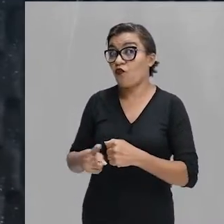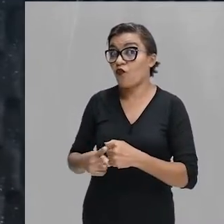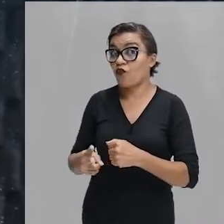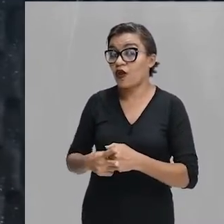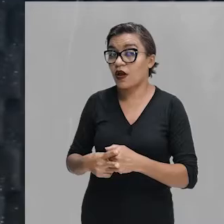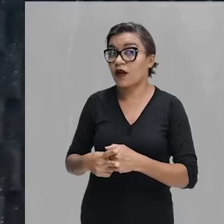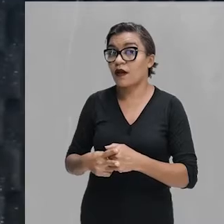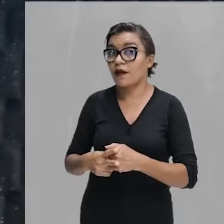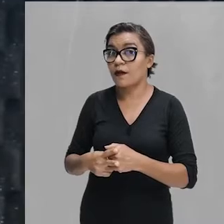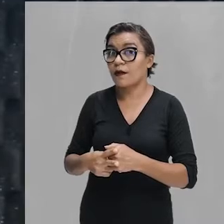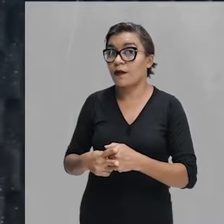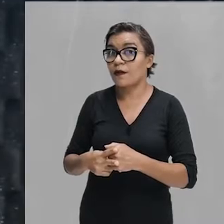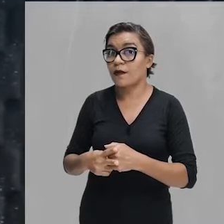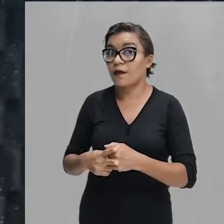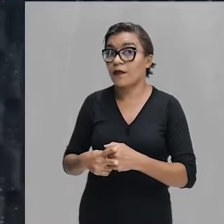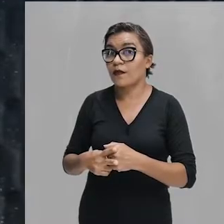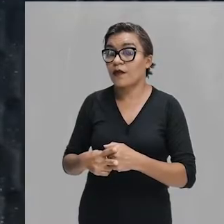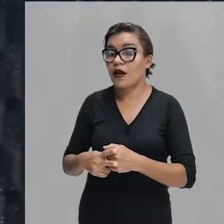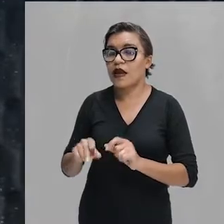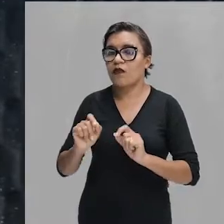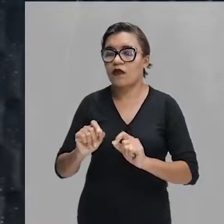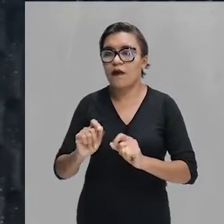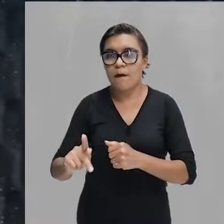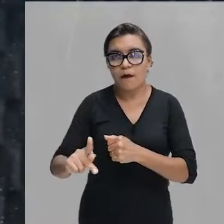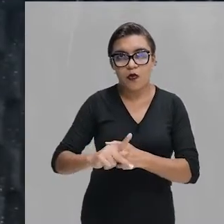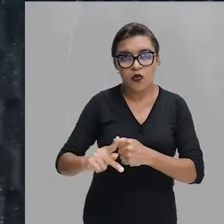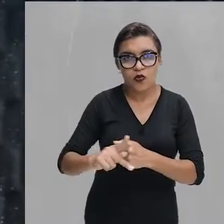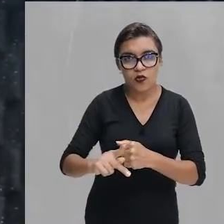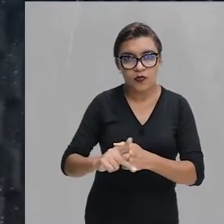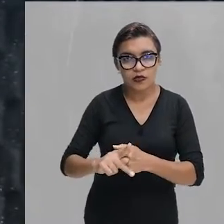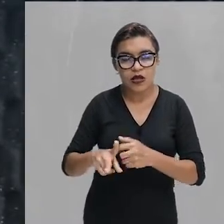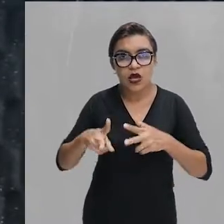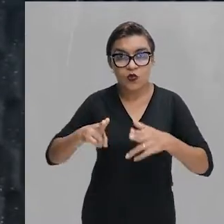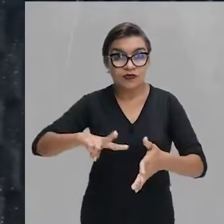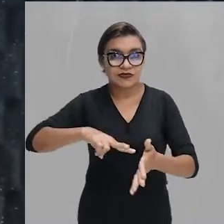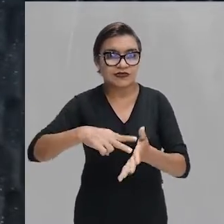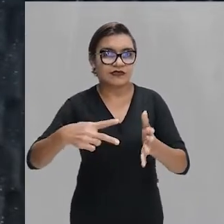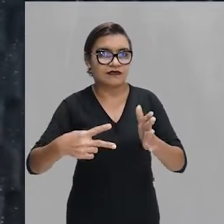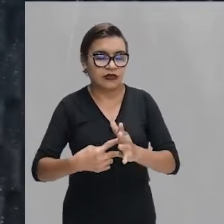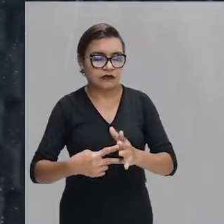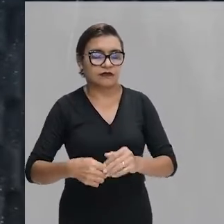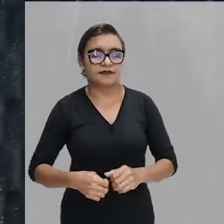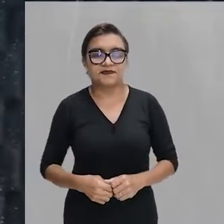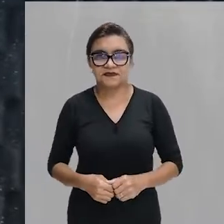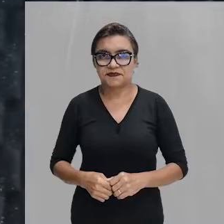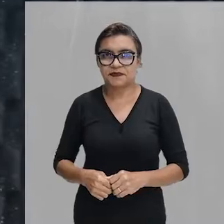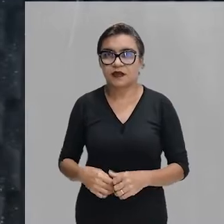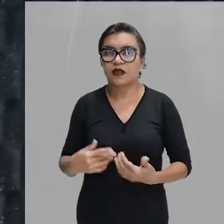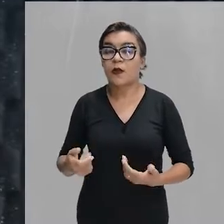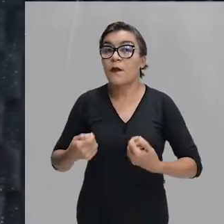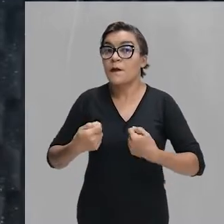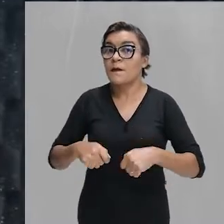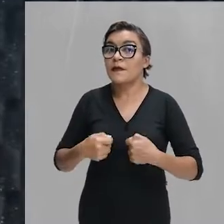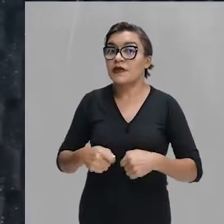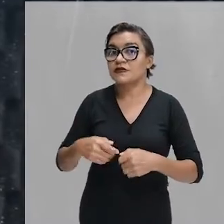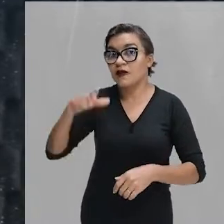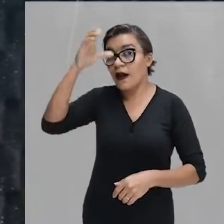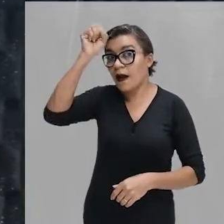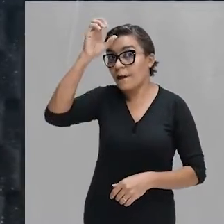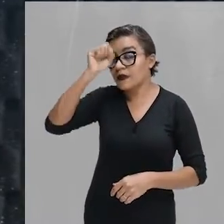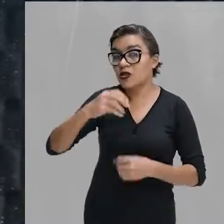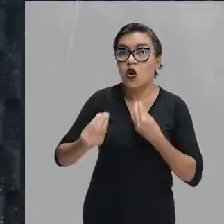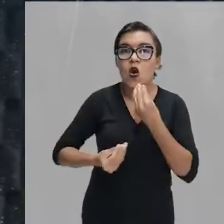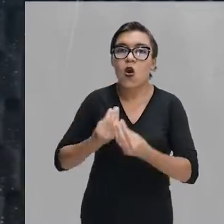não pronominais, que podem ou não ter o mesmo significado. Por isso, é necessário aprender bem